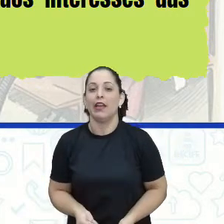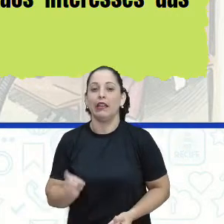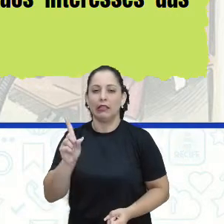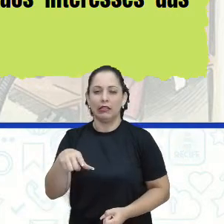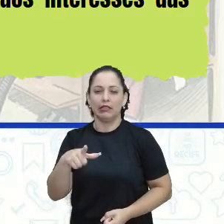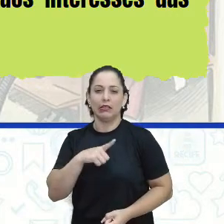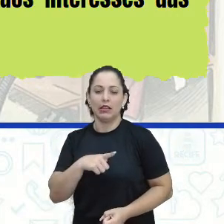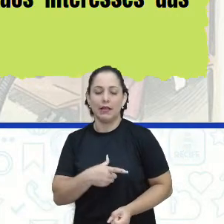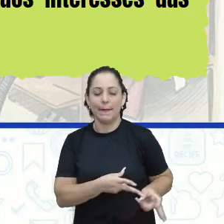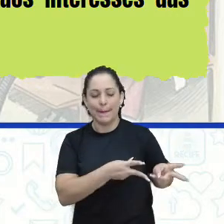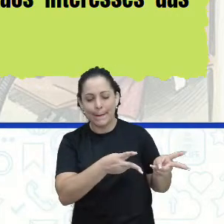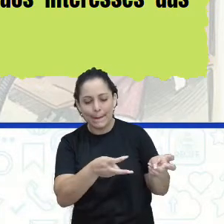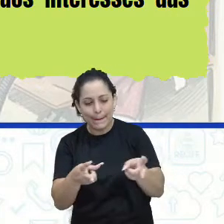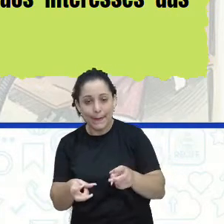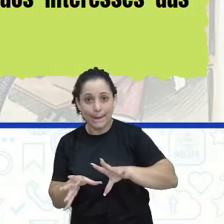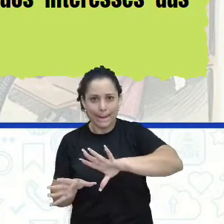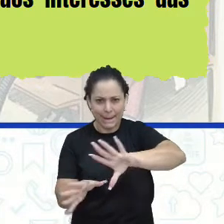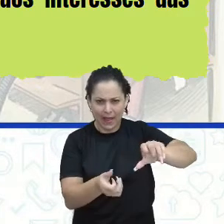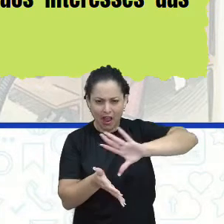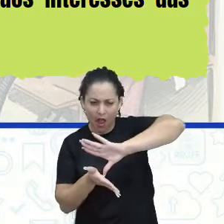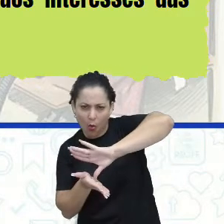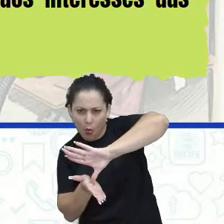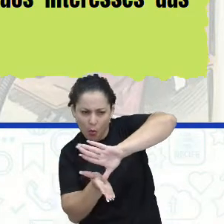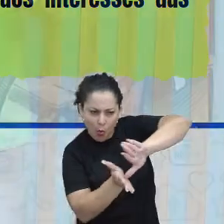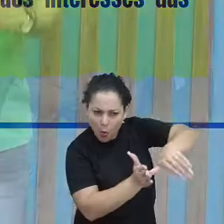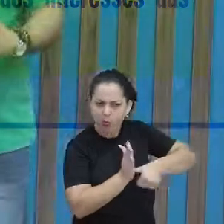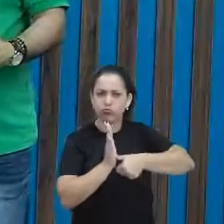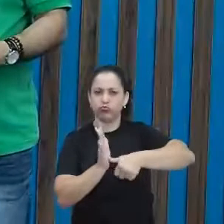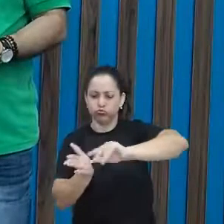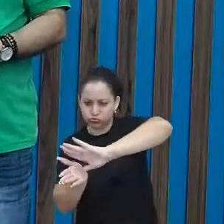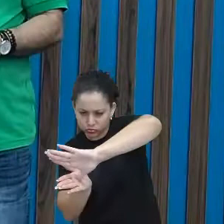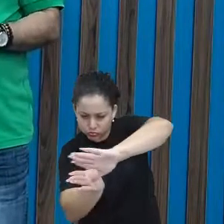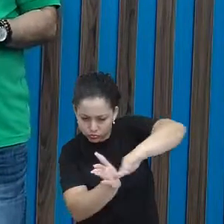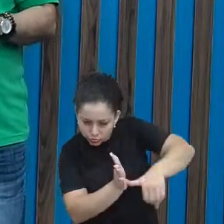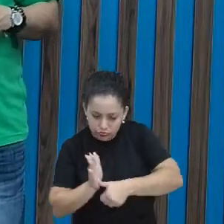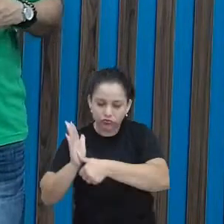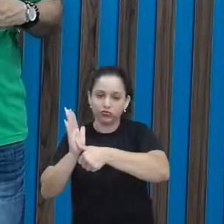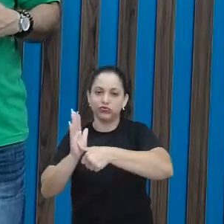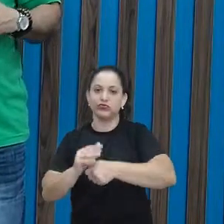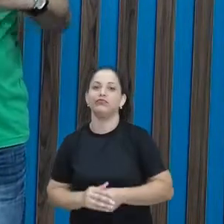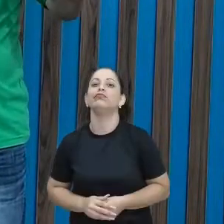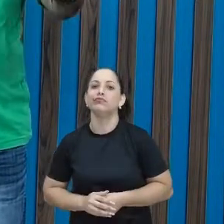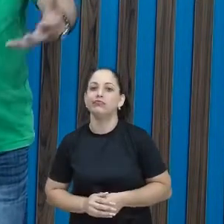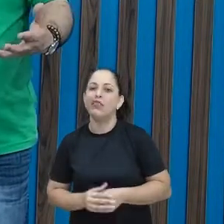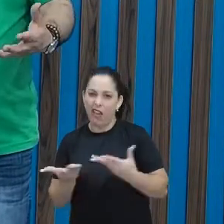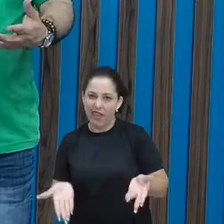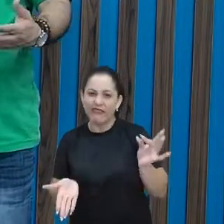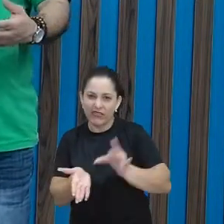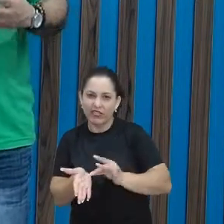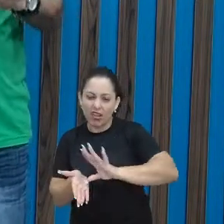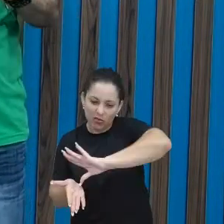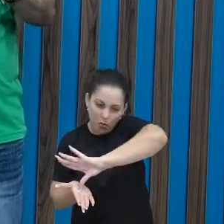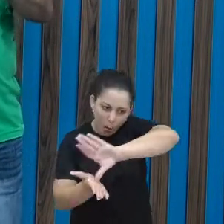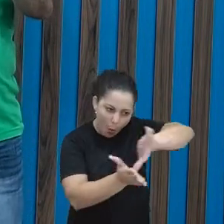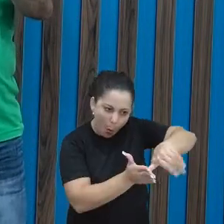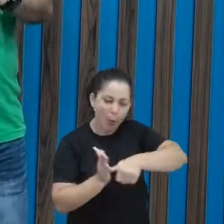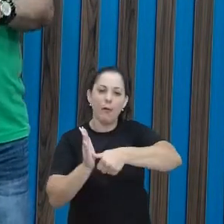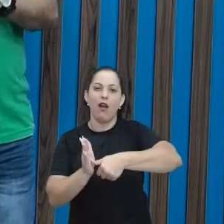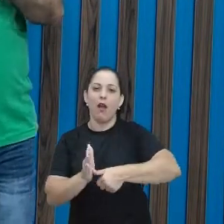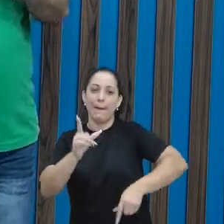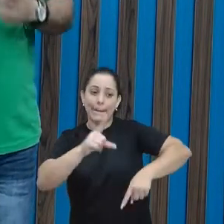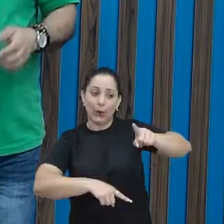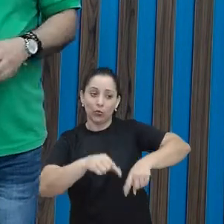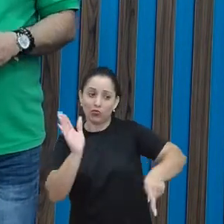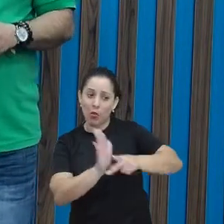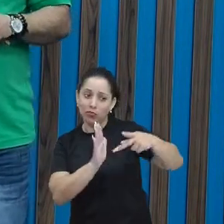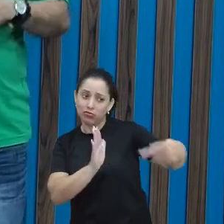se apropriar de forma indébita ali, né, em outras palavras, roubar mesmo, né, ali